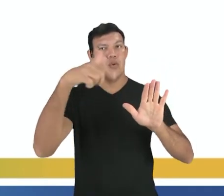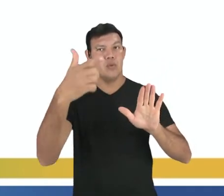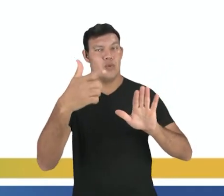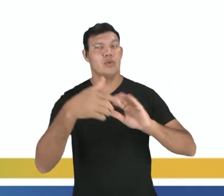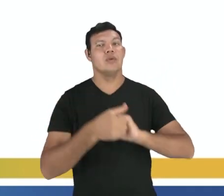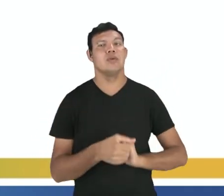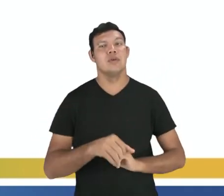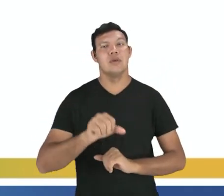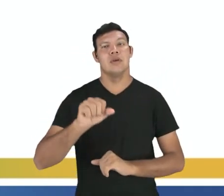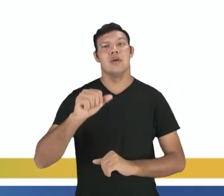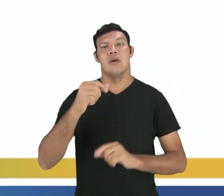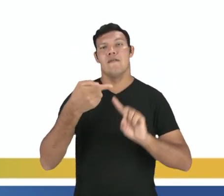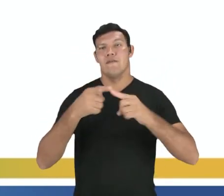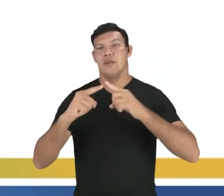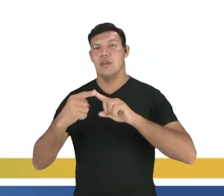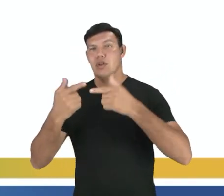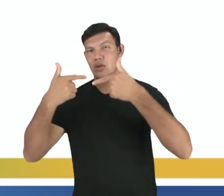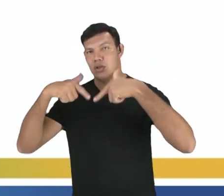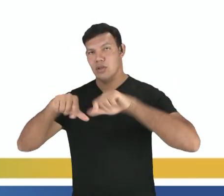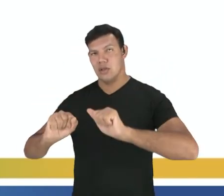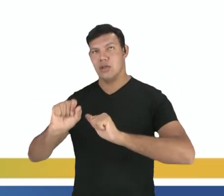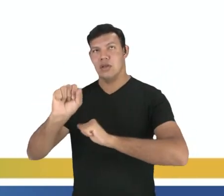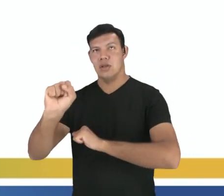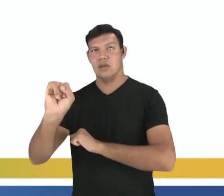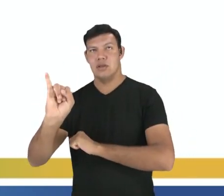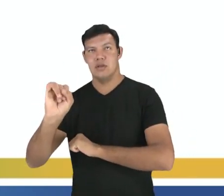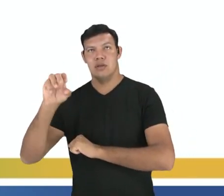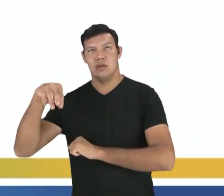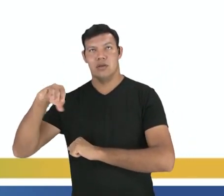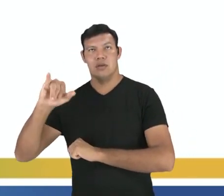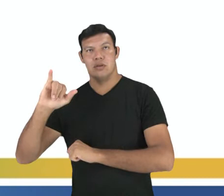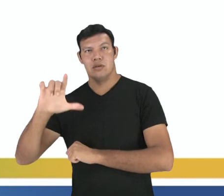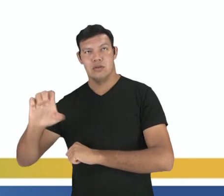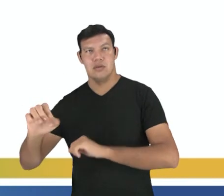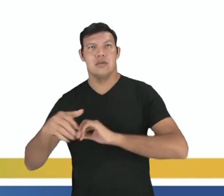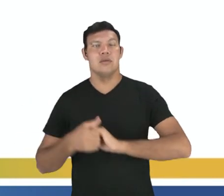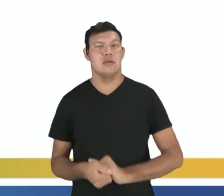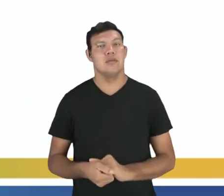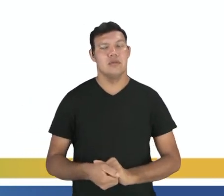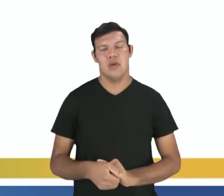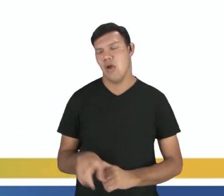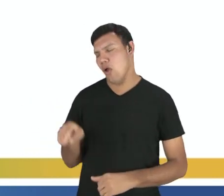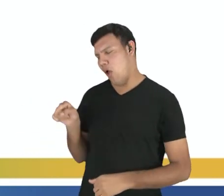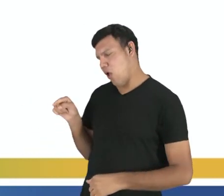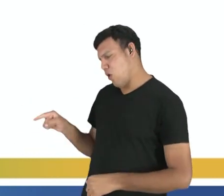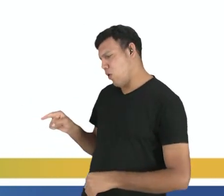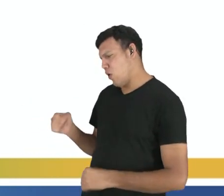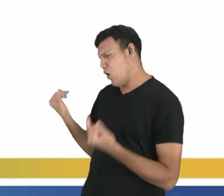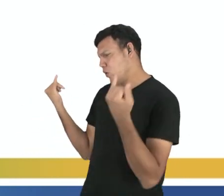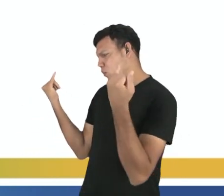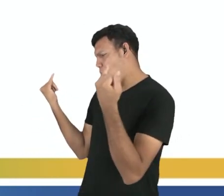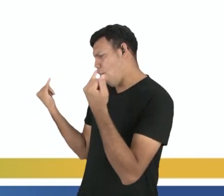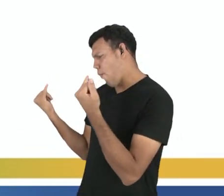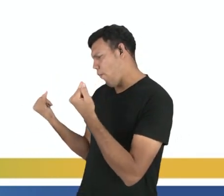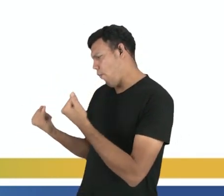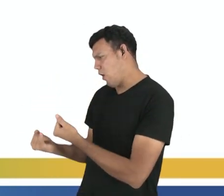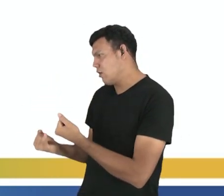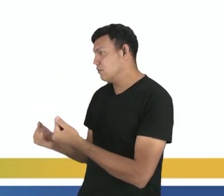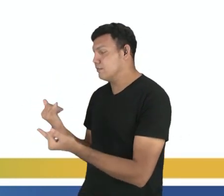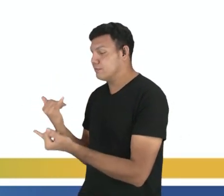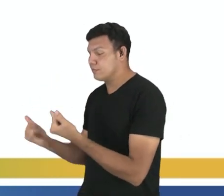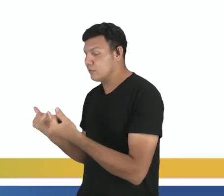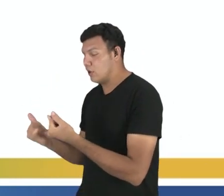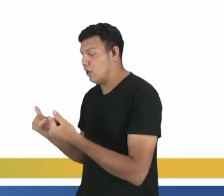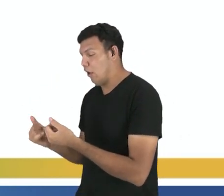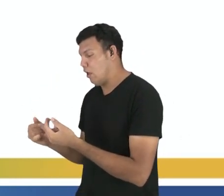as skinny as a rail. O primeiro homem diz, você é tão magro quanto um trilho. E